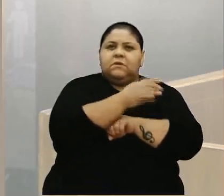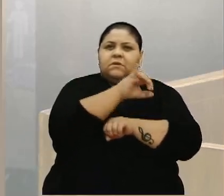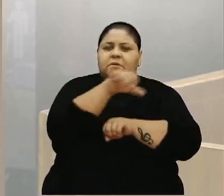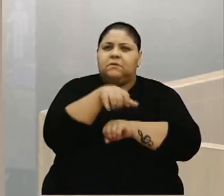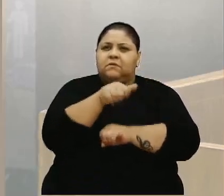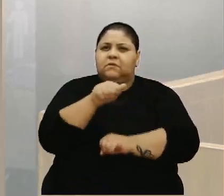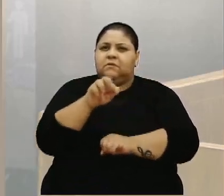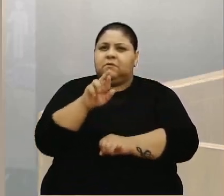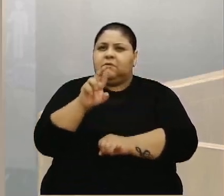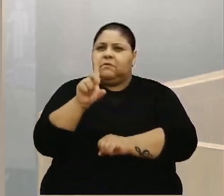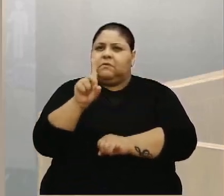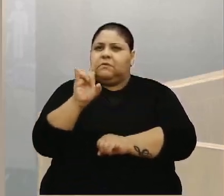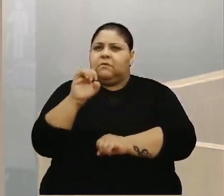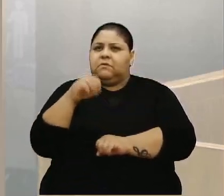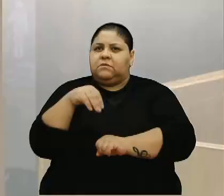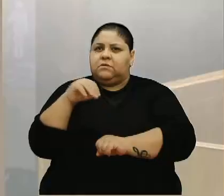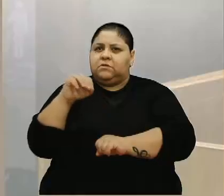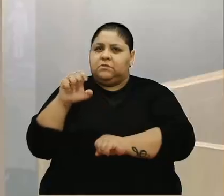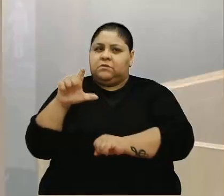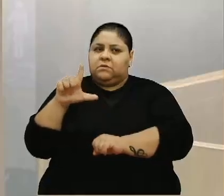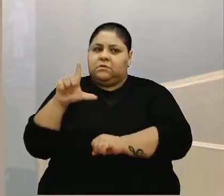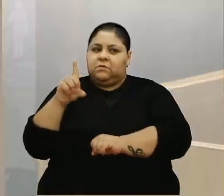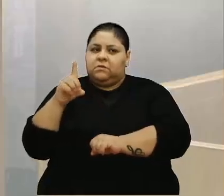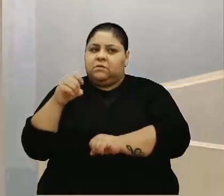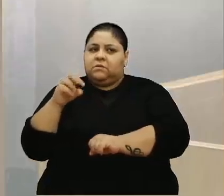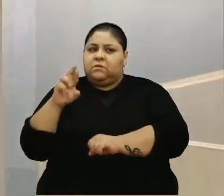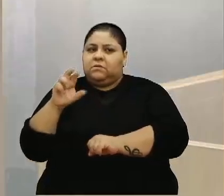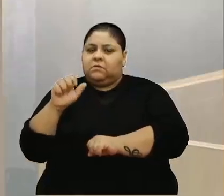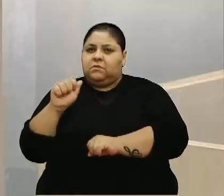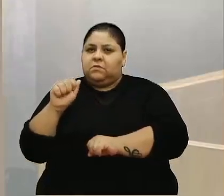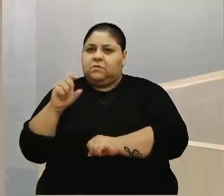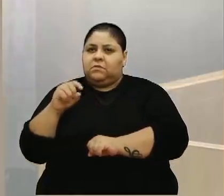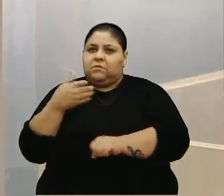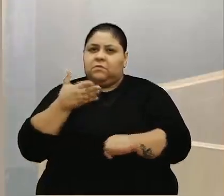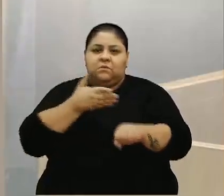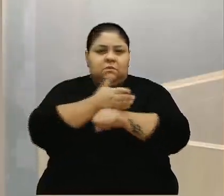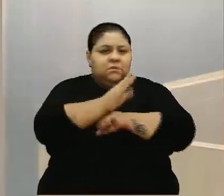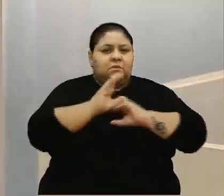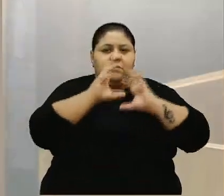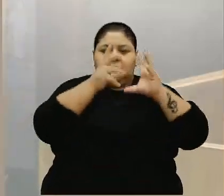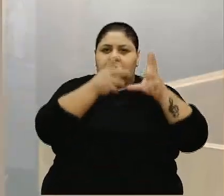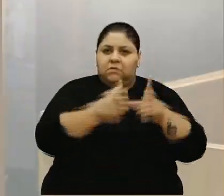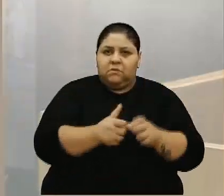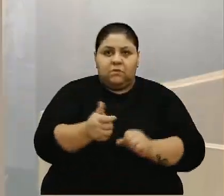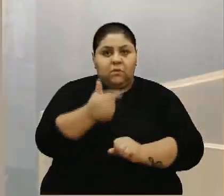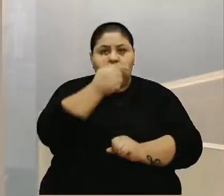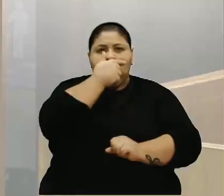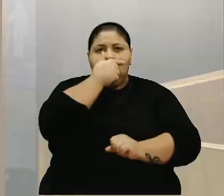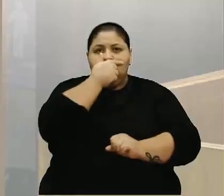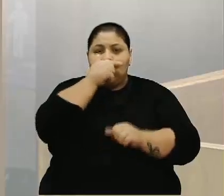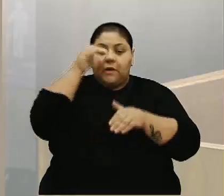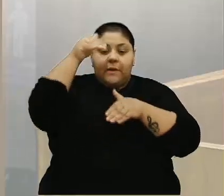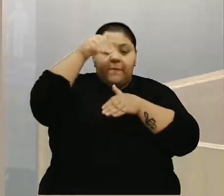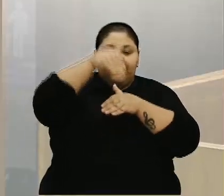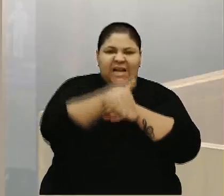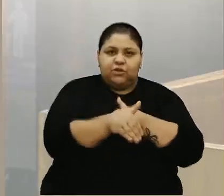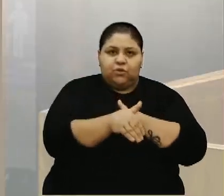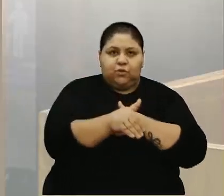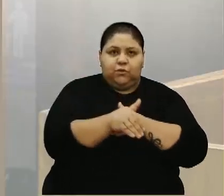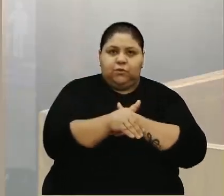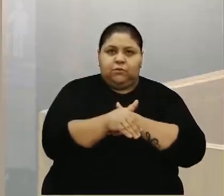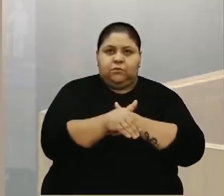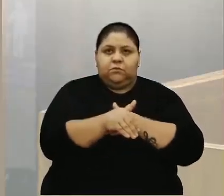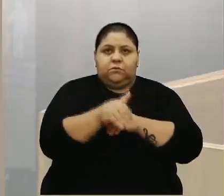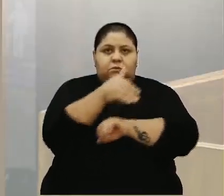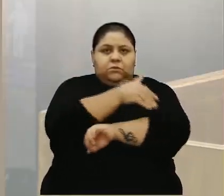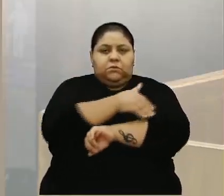Jardim Eldorado, Jardim Adorado, entra tudo por ali, e daí estava dando congestionamento aqui embaixo dessa